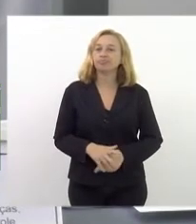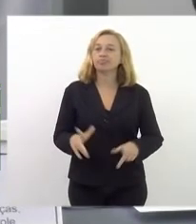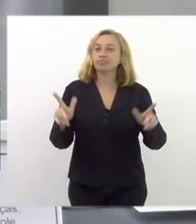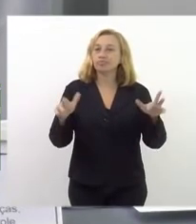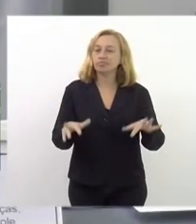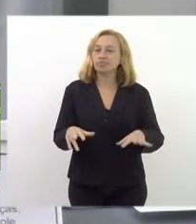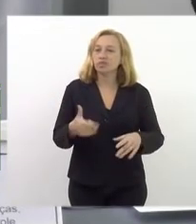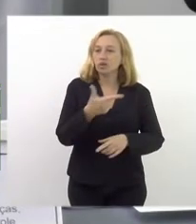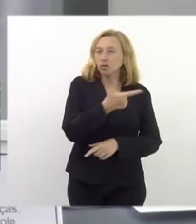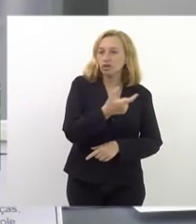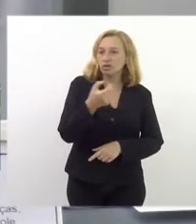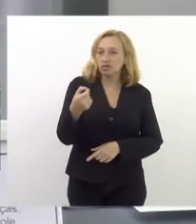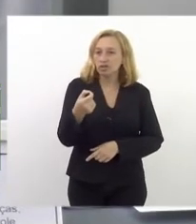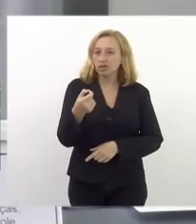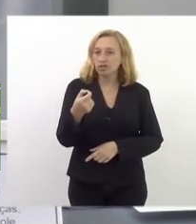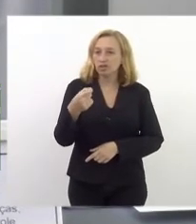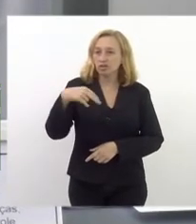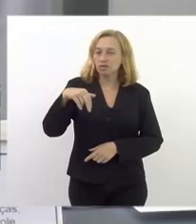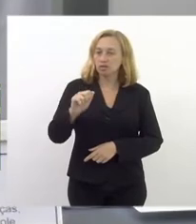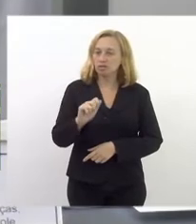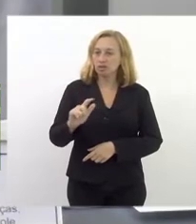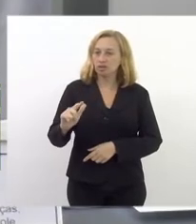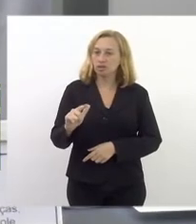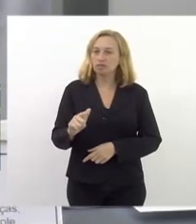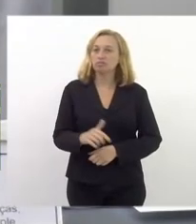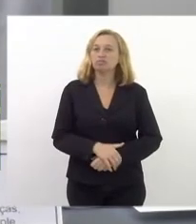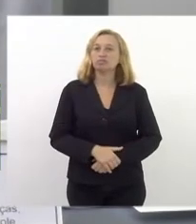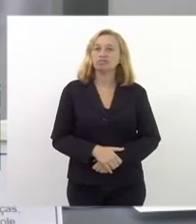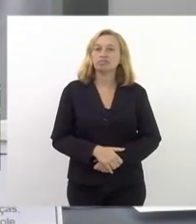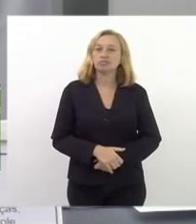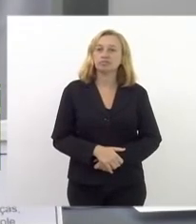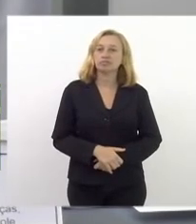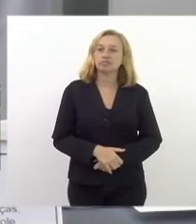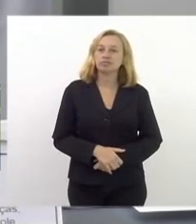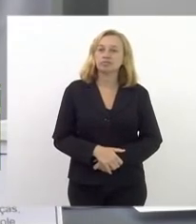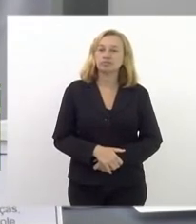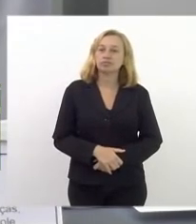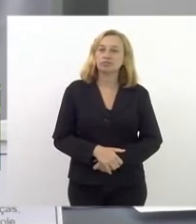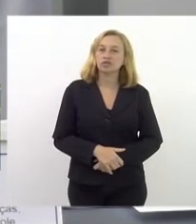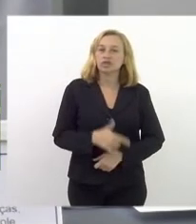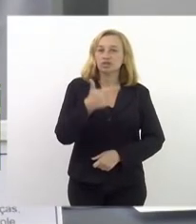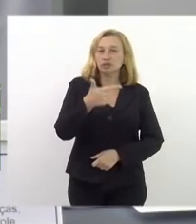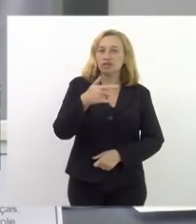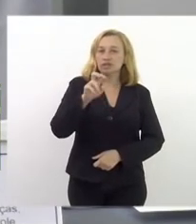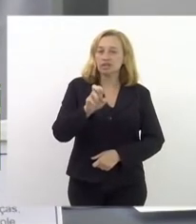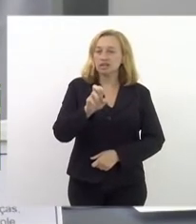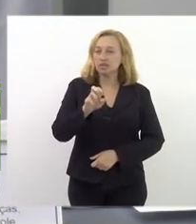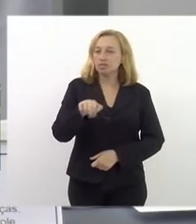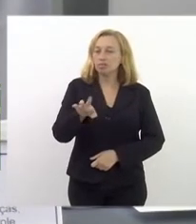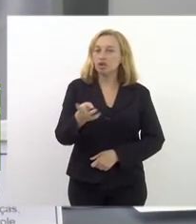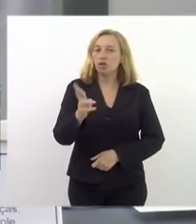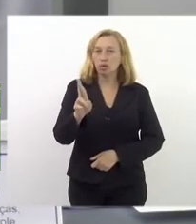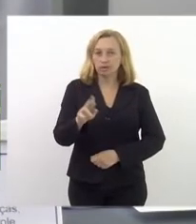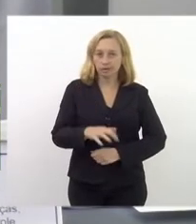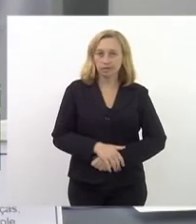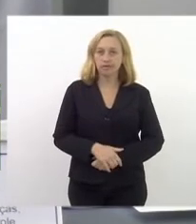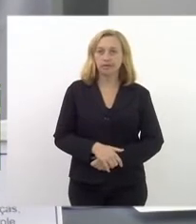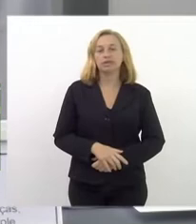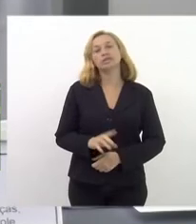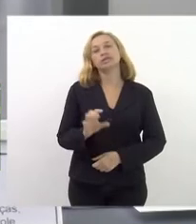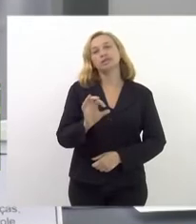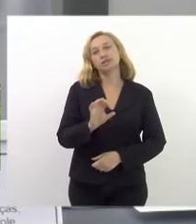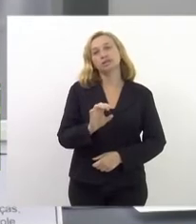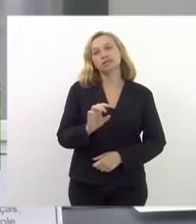para 2020 nominal foram 25 bilhões. 25 bilhões.